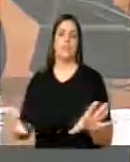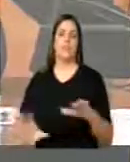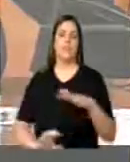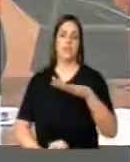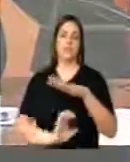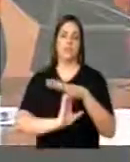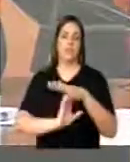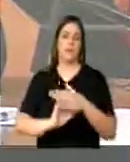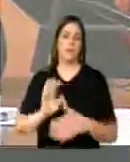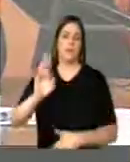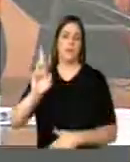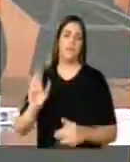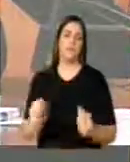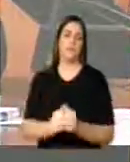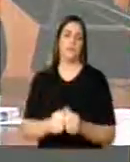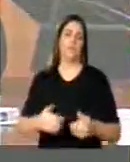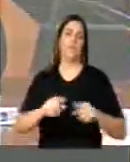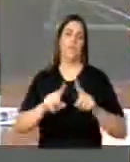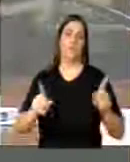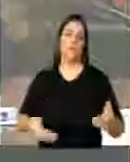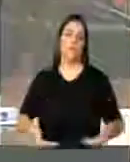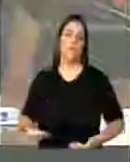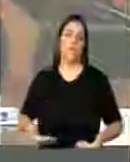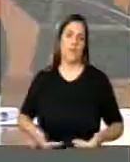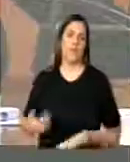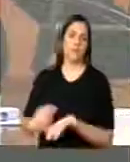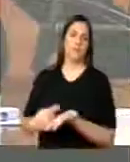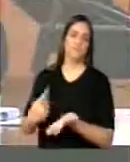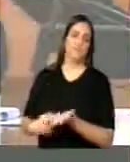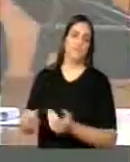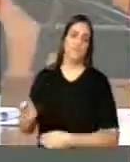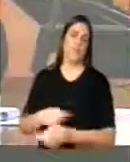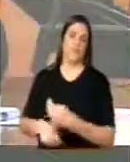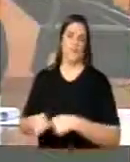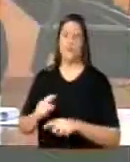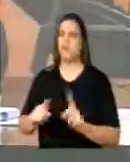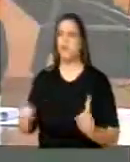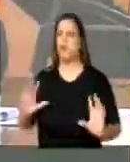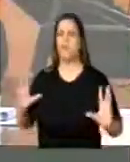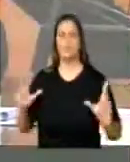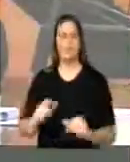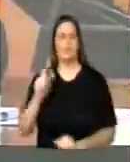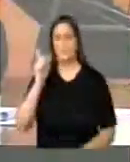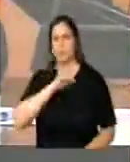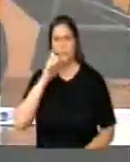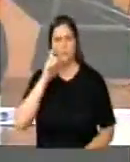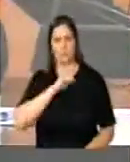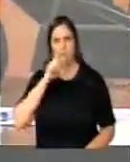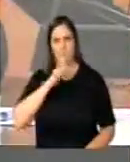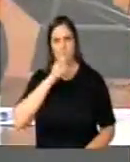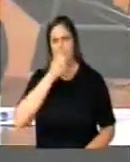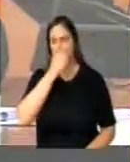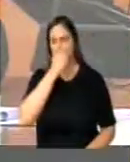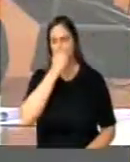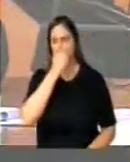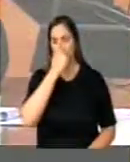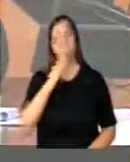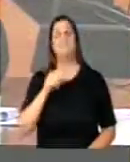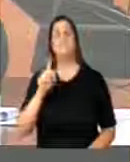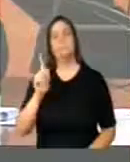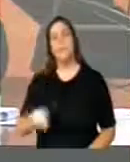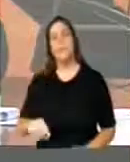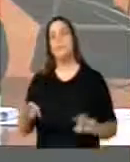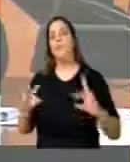verdade, é uma construção de uma mentira que nós não podemos, sem desmerecer o relator, mas a construção de uma mentira que está